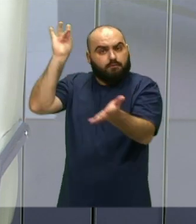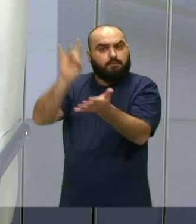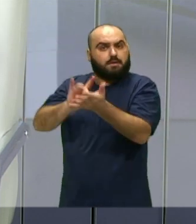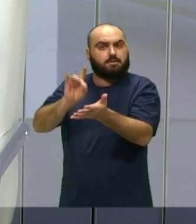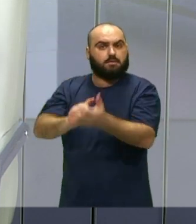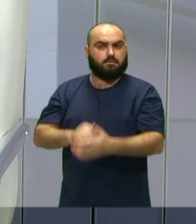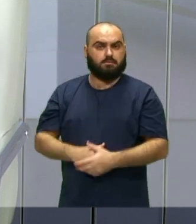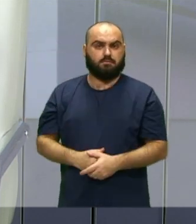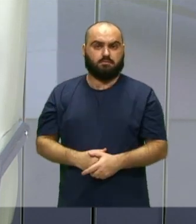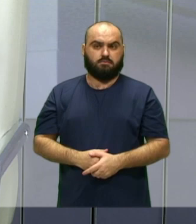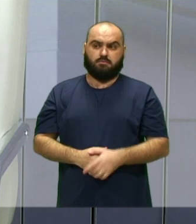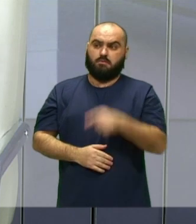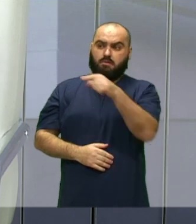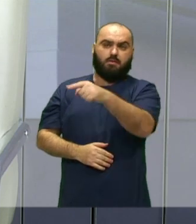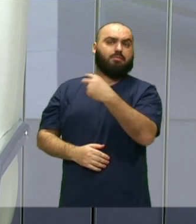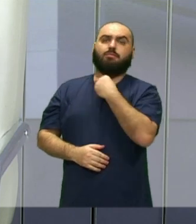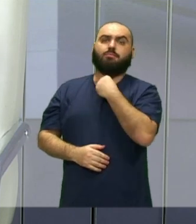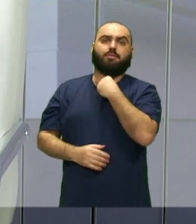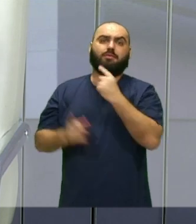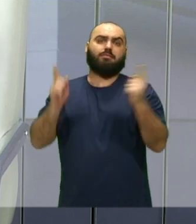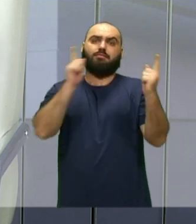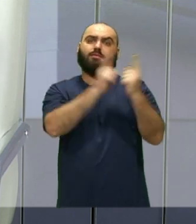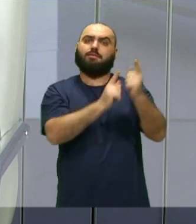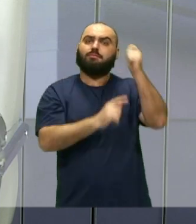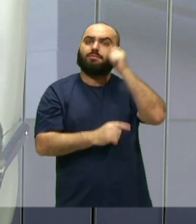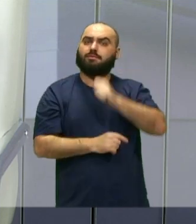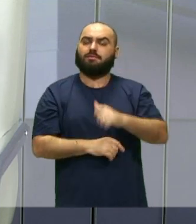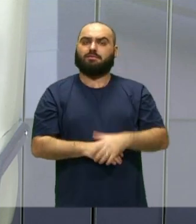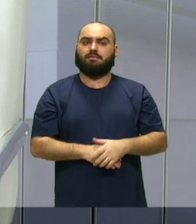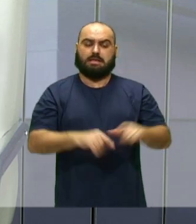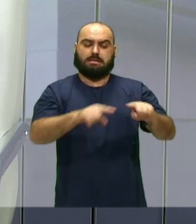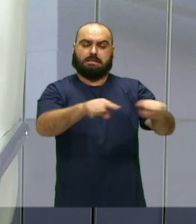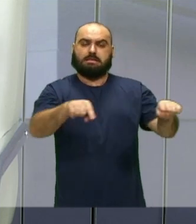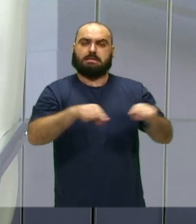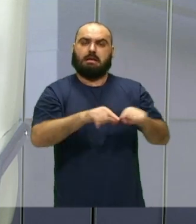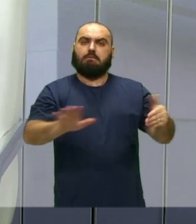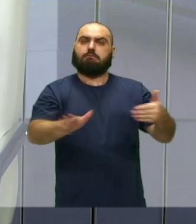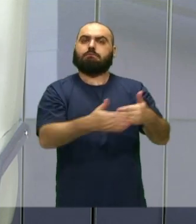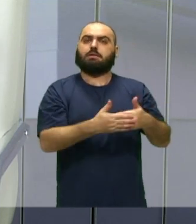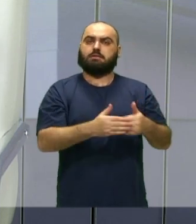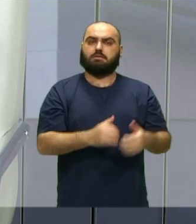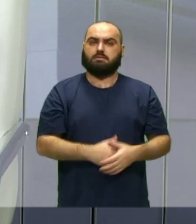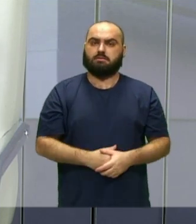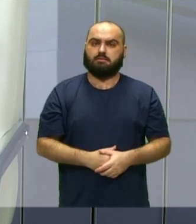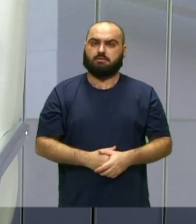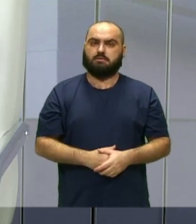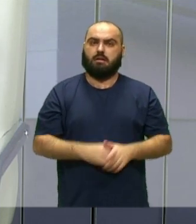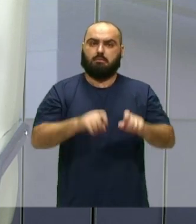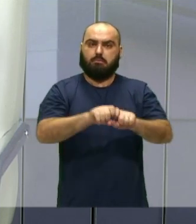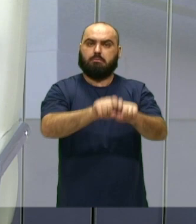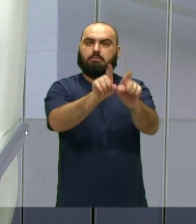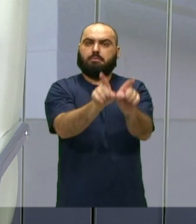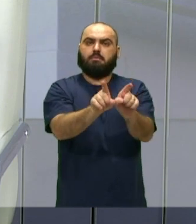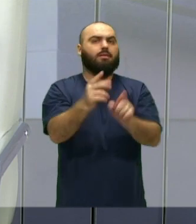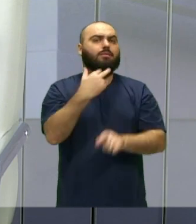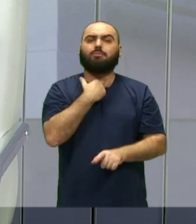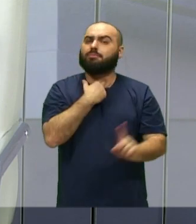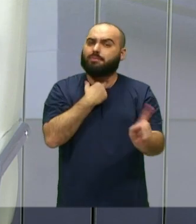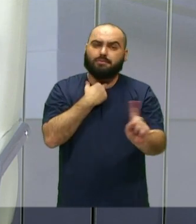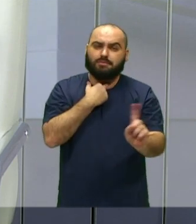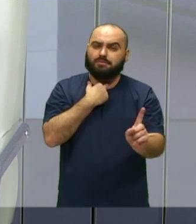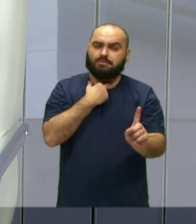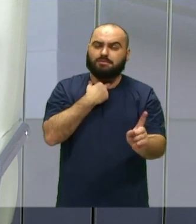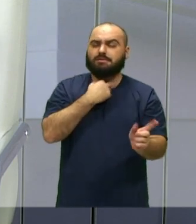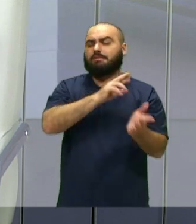for culpado, ele não pode mais estar atendendo mulheres numa sala fechada, fazendo exame ginecológico. Não pode. E são vários